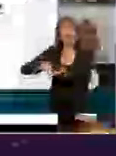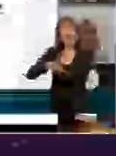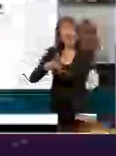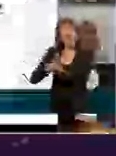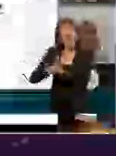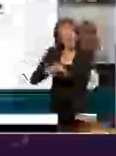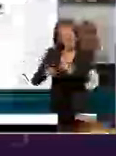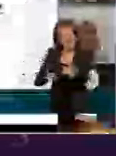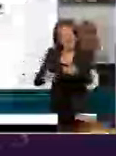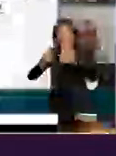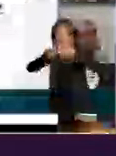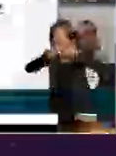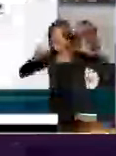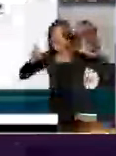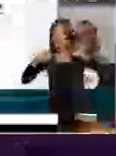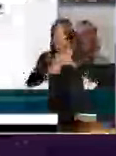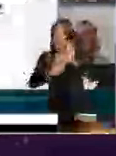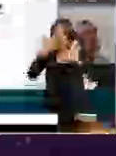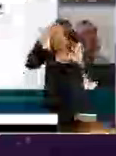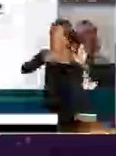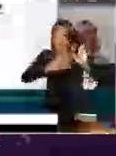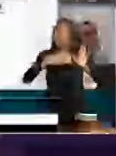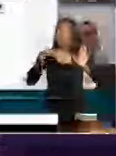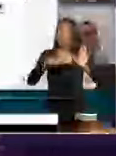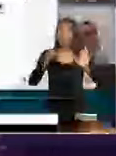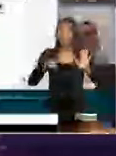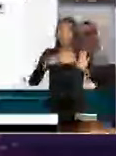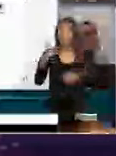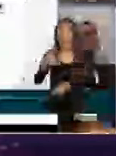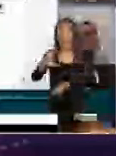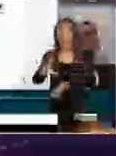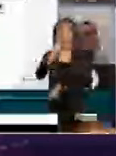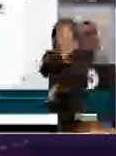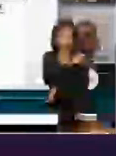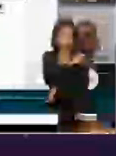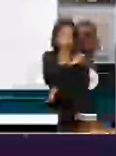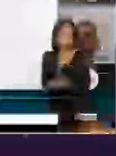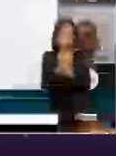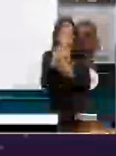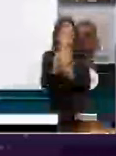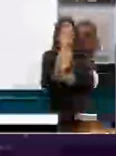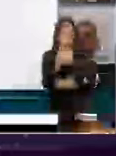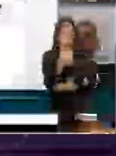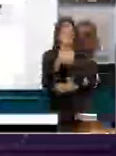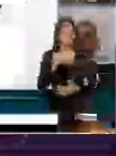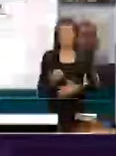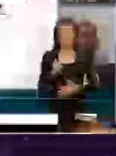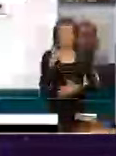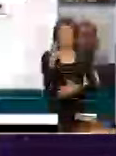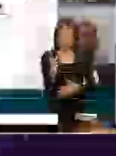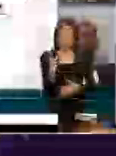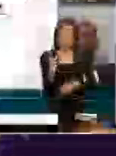Heart Association, que demonstrou cabalmente que as vacinas de RNA mensageiro aumentaram em 2,2 o risco